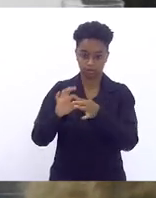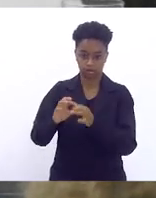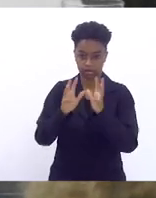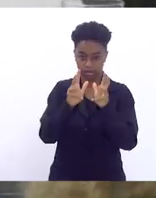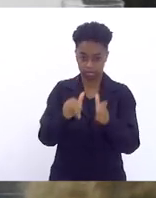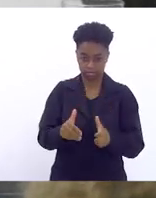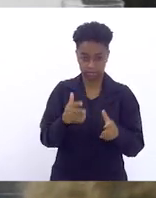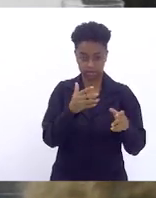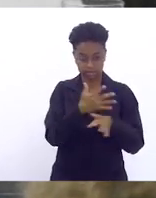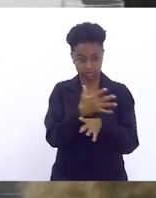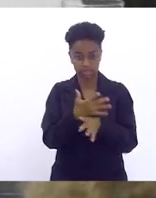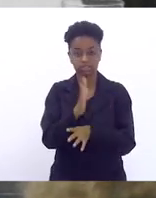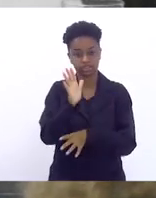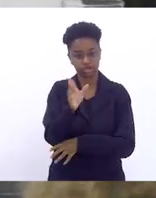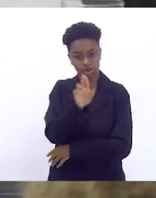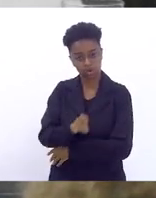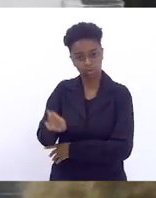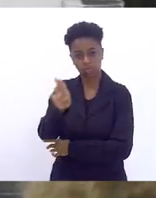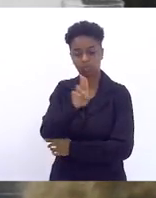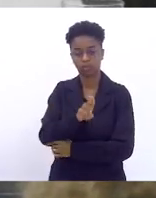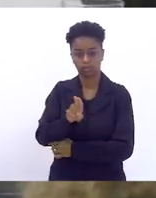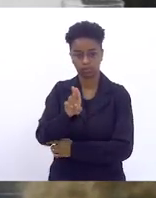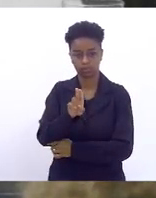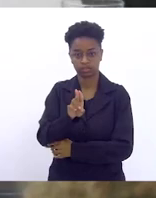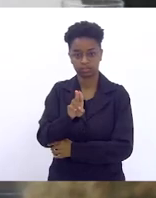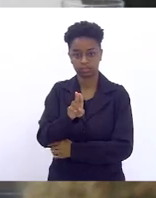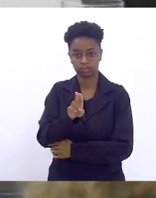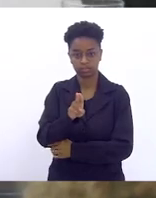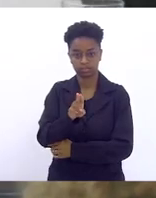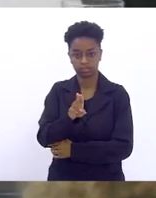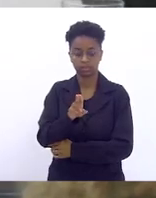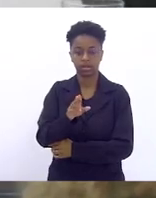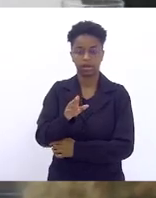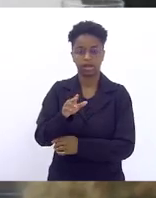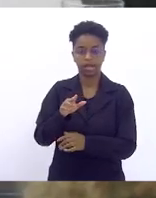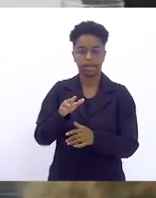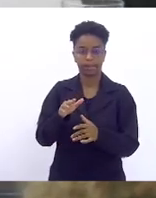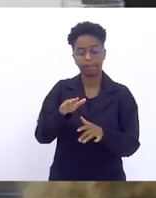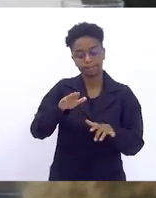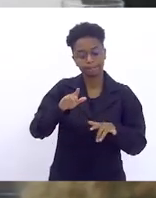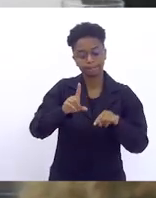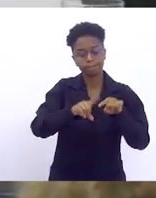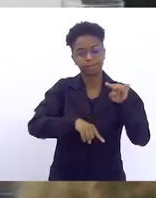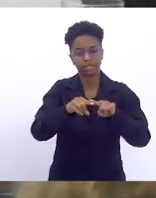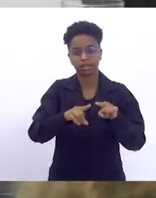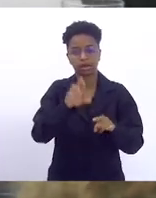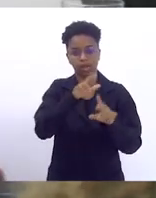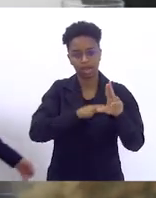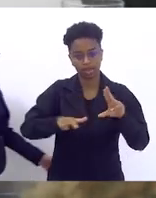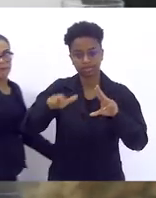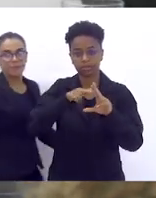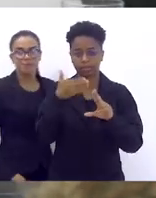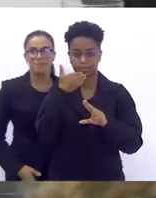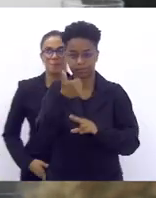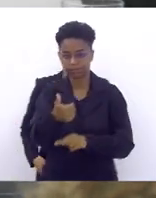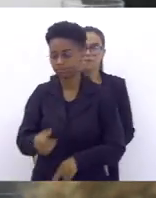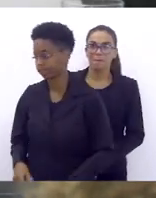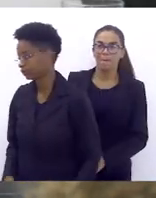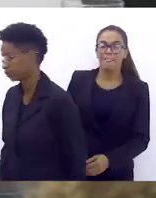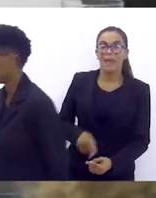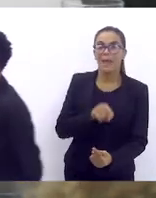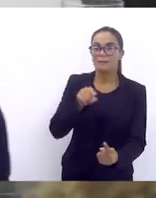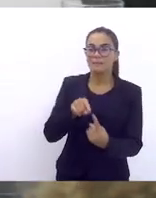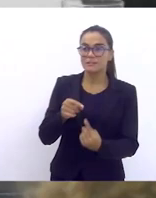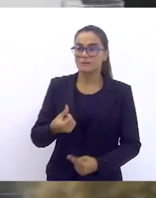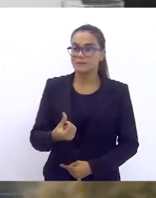utilizam a coleta seletiva o que tem melhorado bastante a missão 6 é